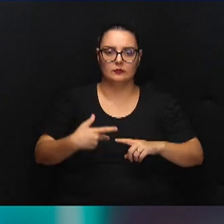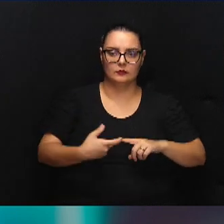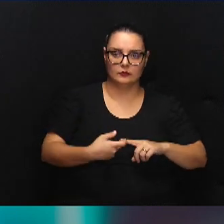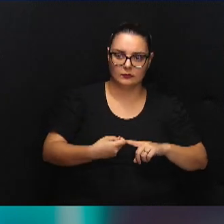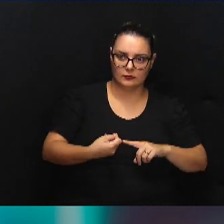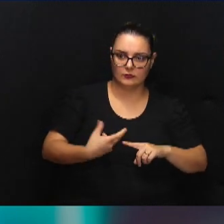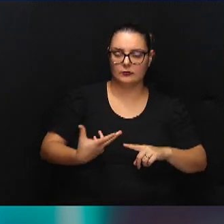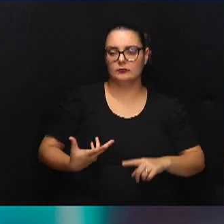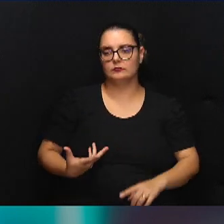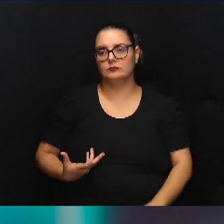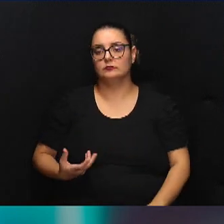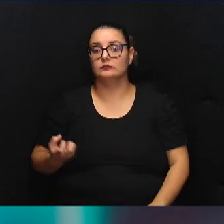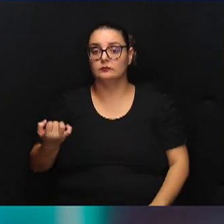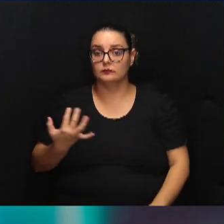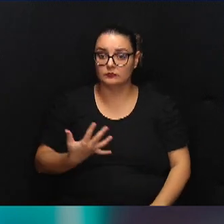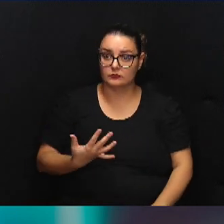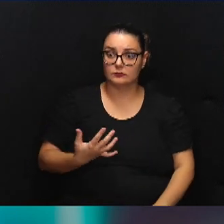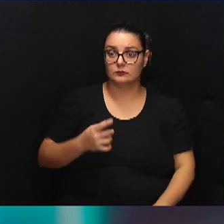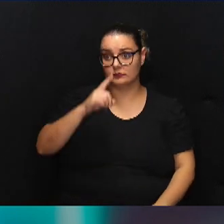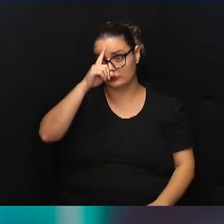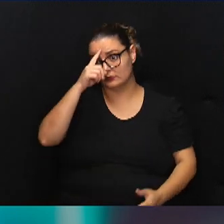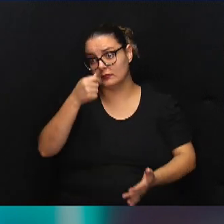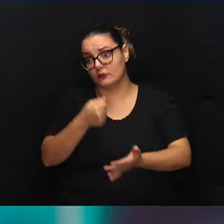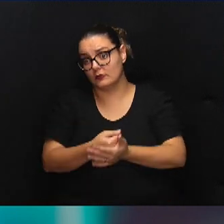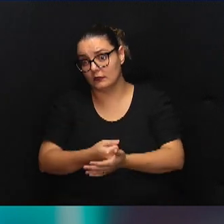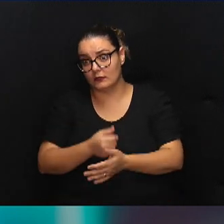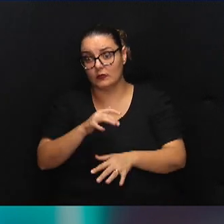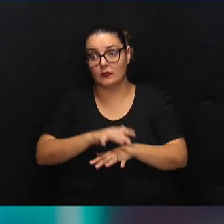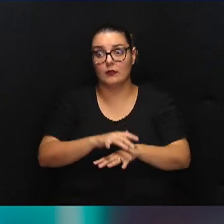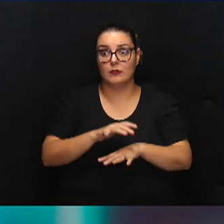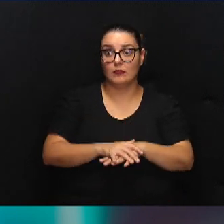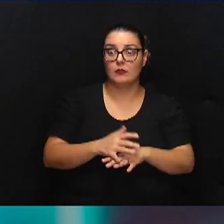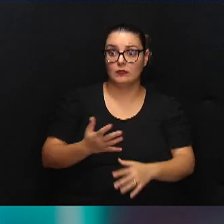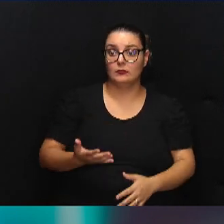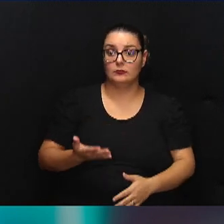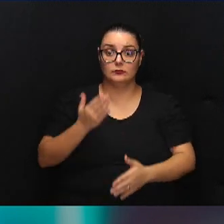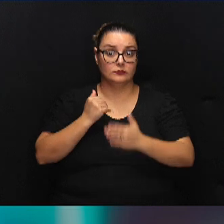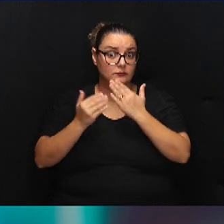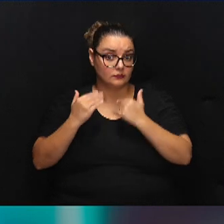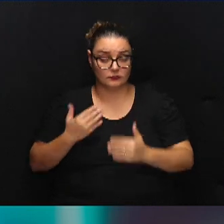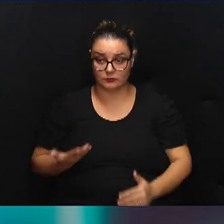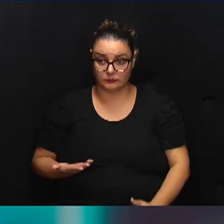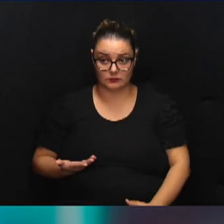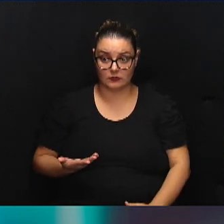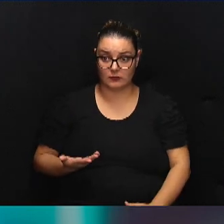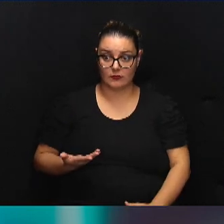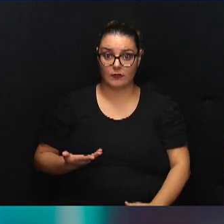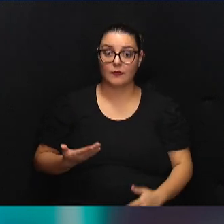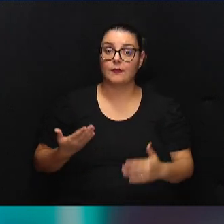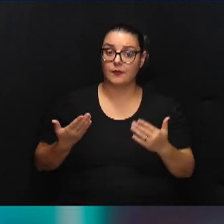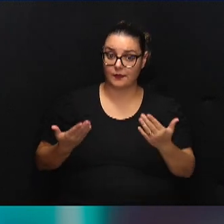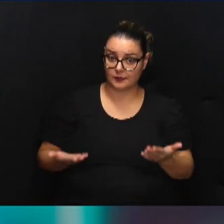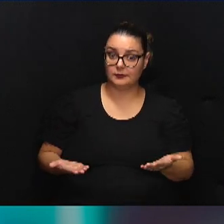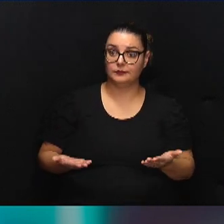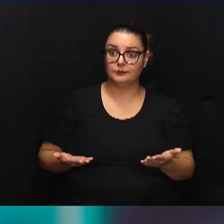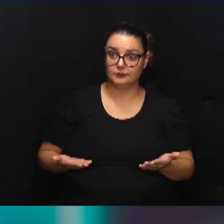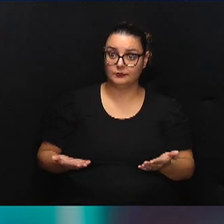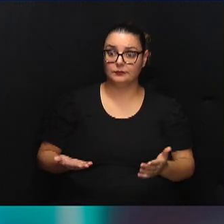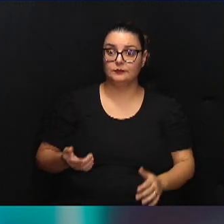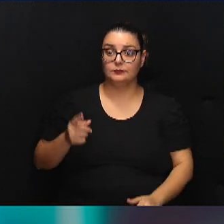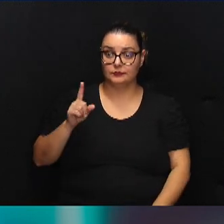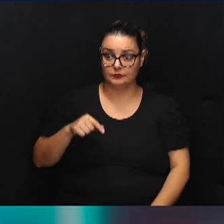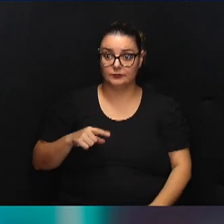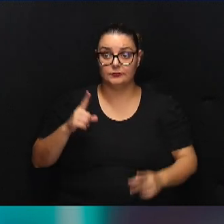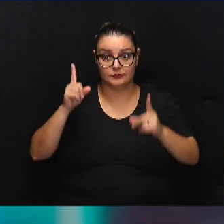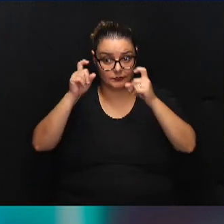glicemia, saber quanto está, tomar uma decisão, calcular o que você vai comer, né? Então, é muito